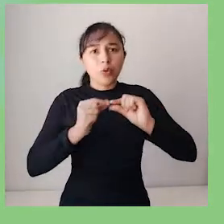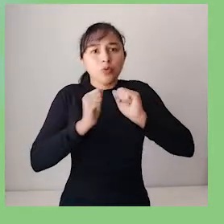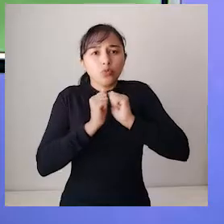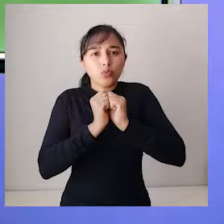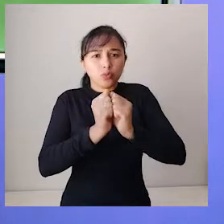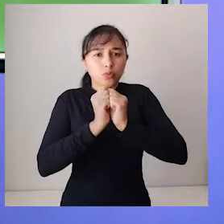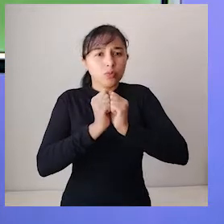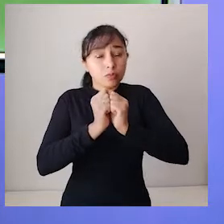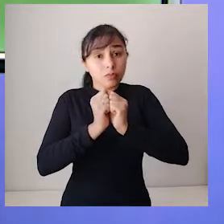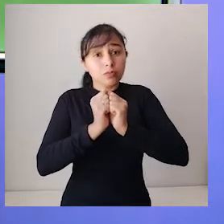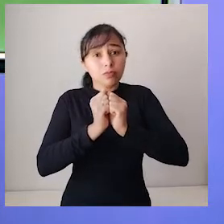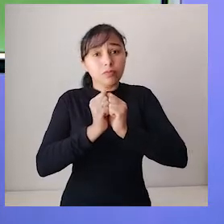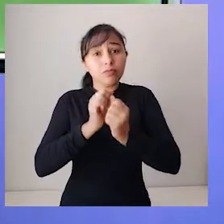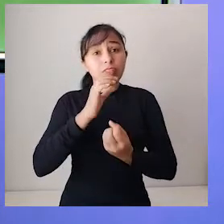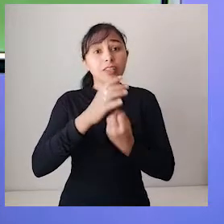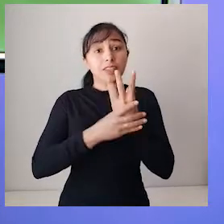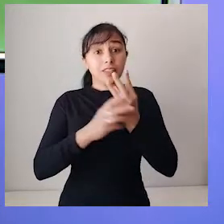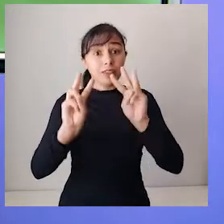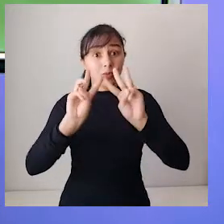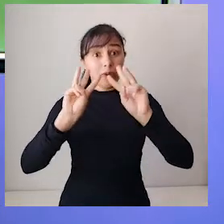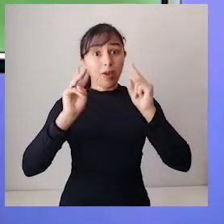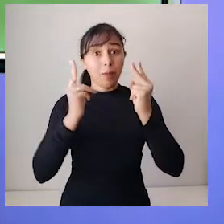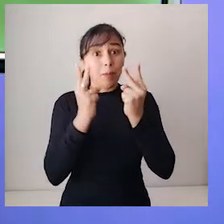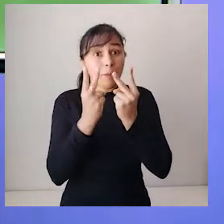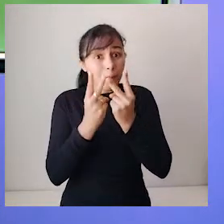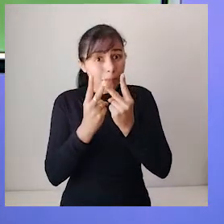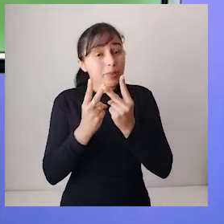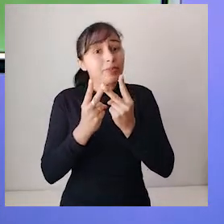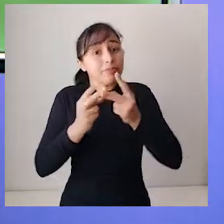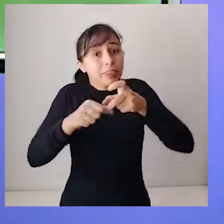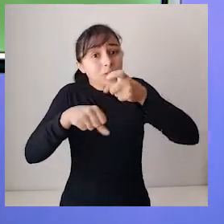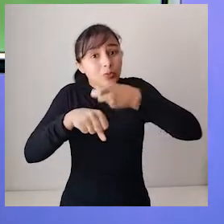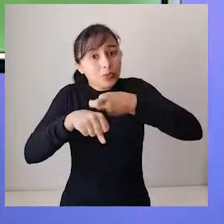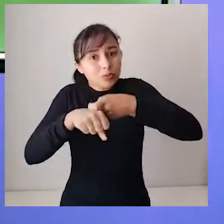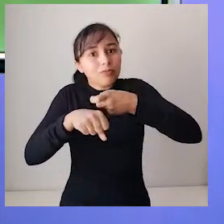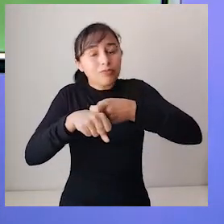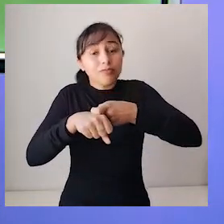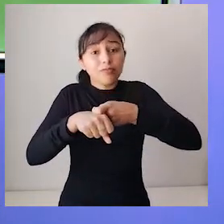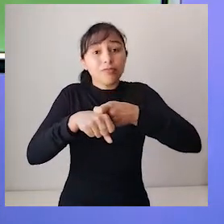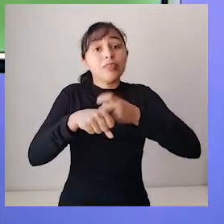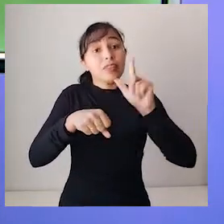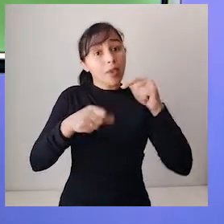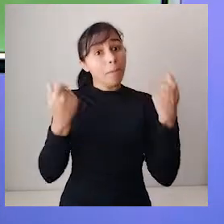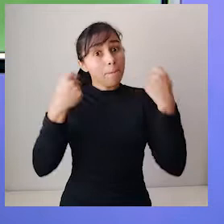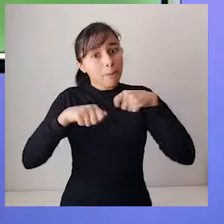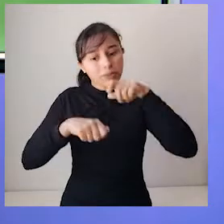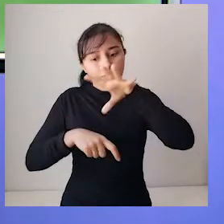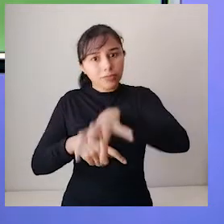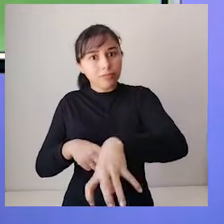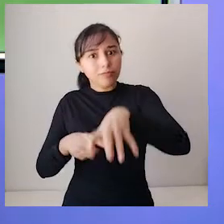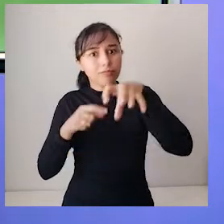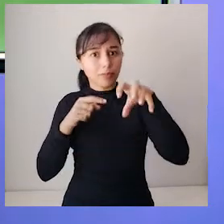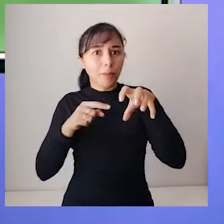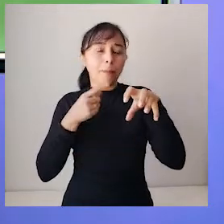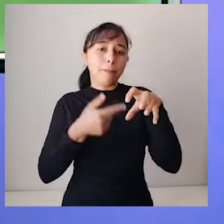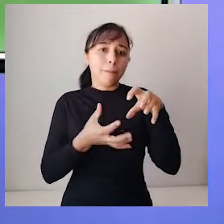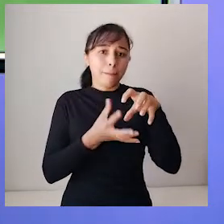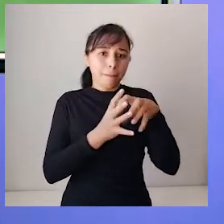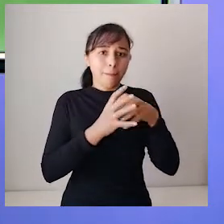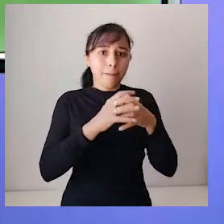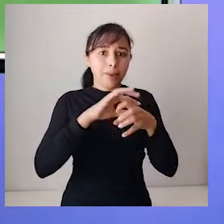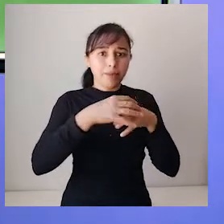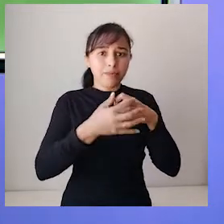matéria, eles estão juntinhos, formando algo que seja palpável, algo que nós podemos,